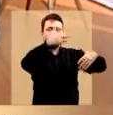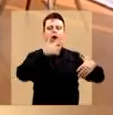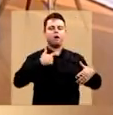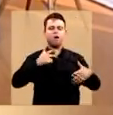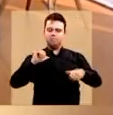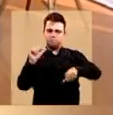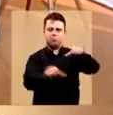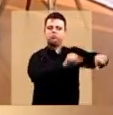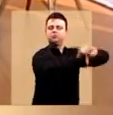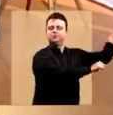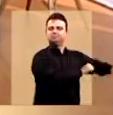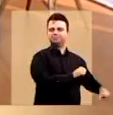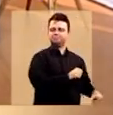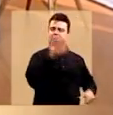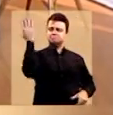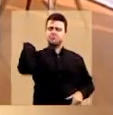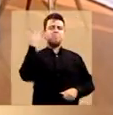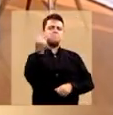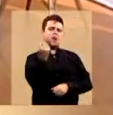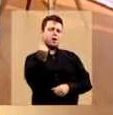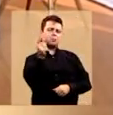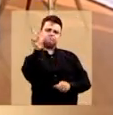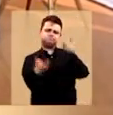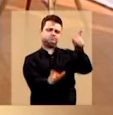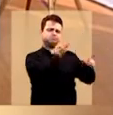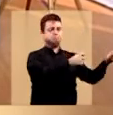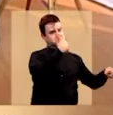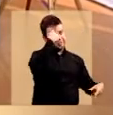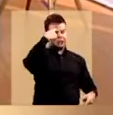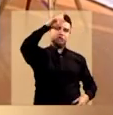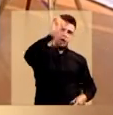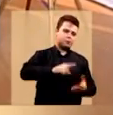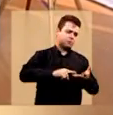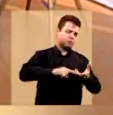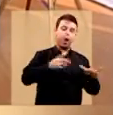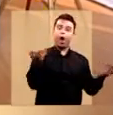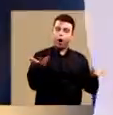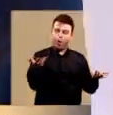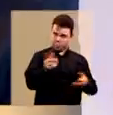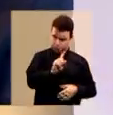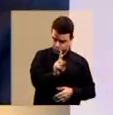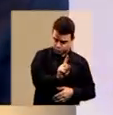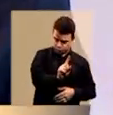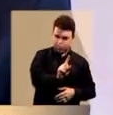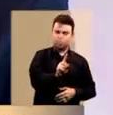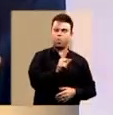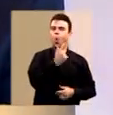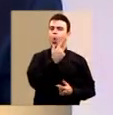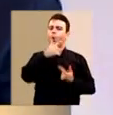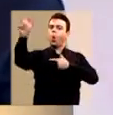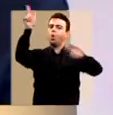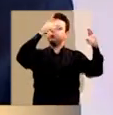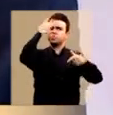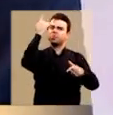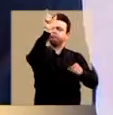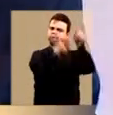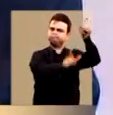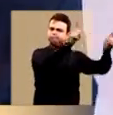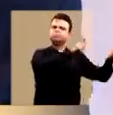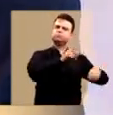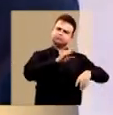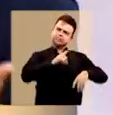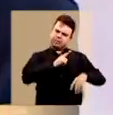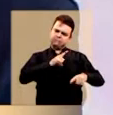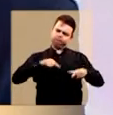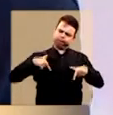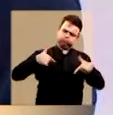acadêmico. Portanto, se nós tínhamos apenas pessoas brancas pensando sobre direito nos Estados Unidos, agora essas pessoas, com toda a sua trajetória de militância, com